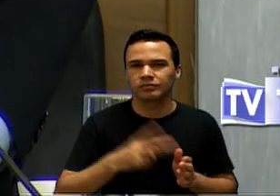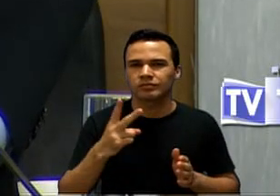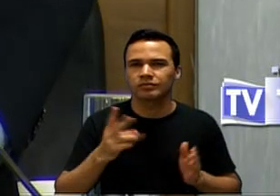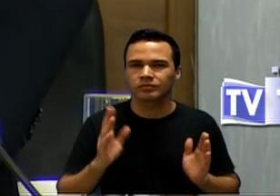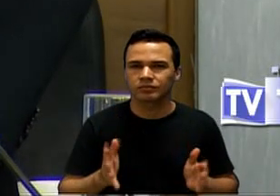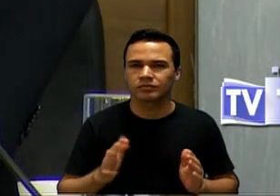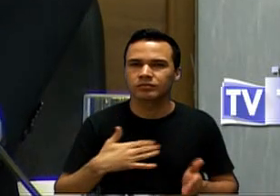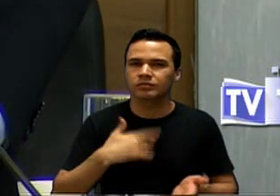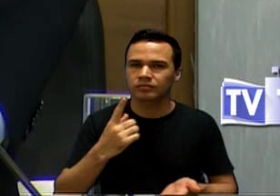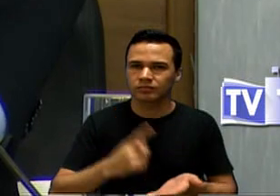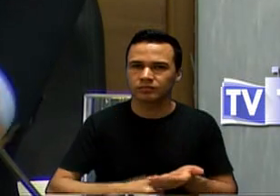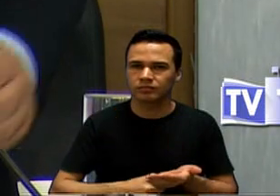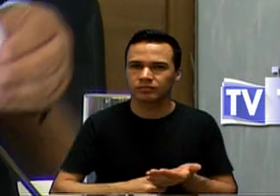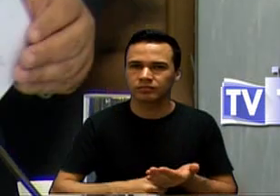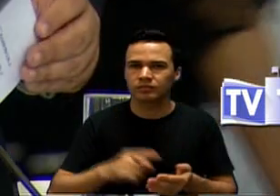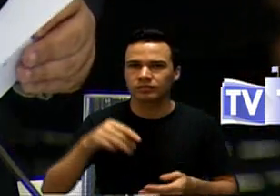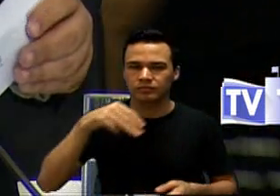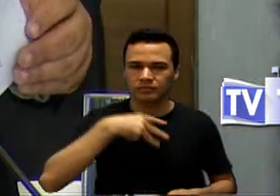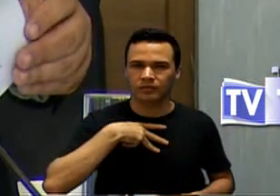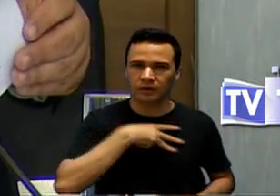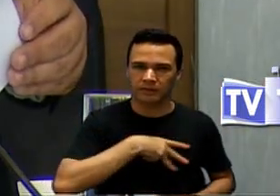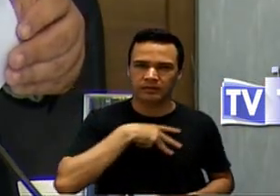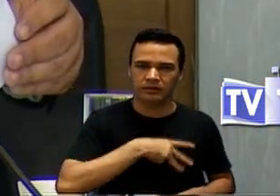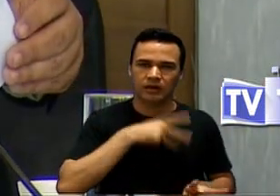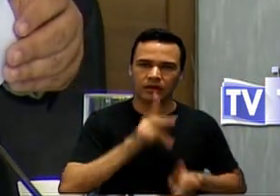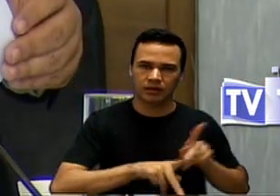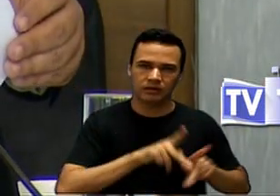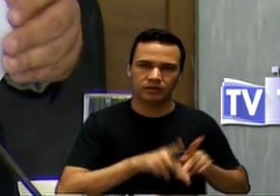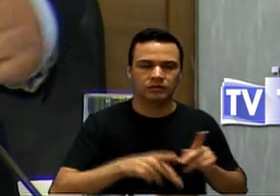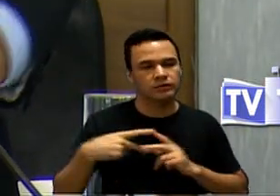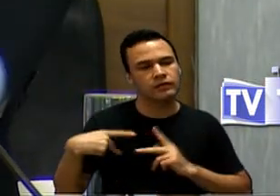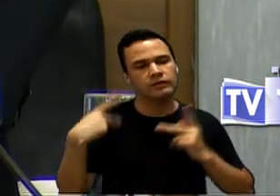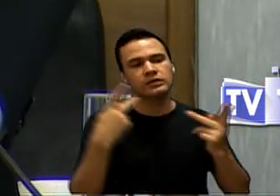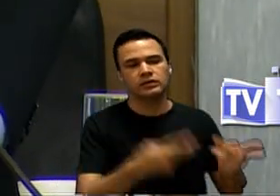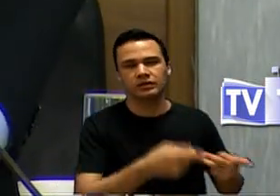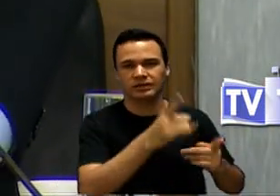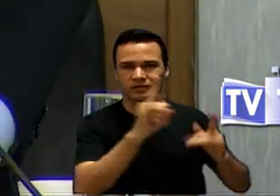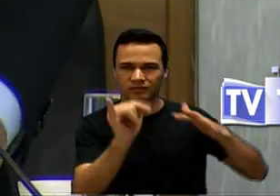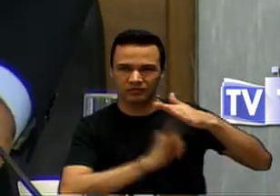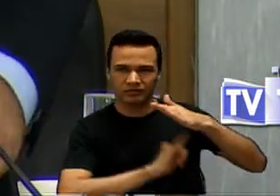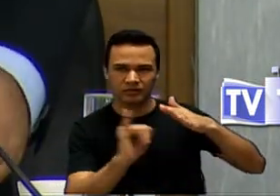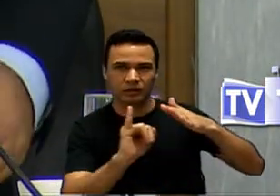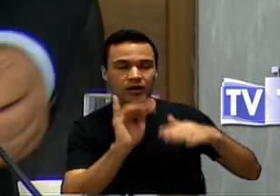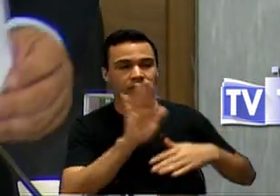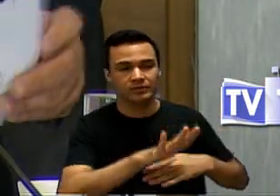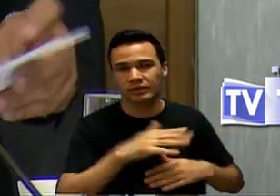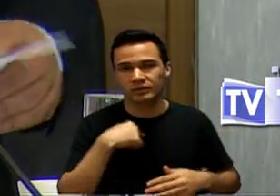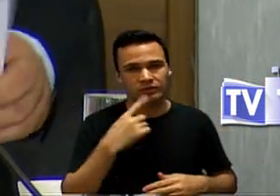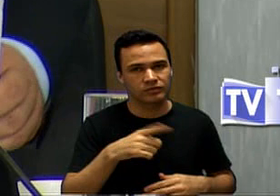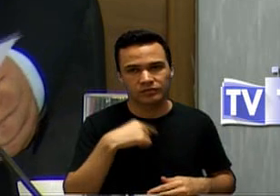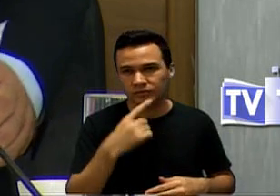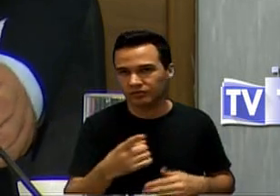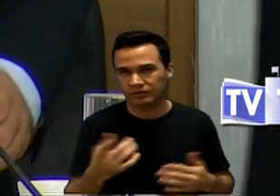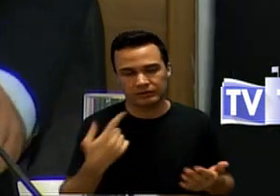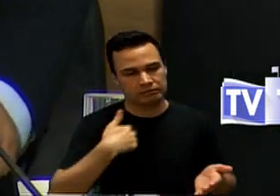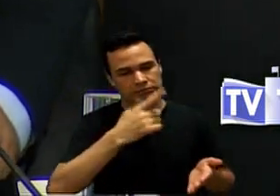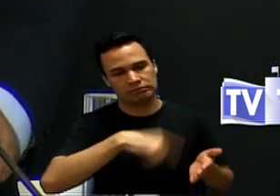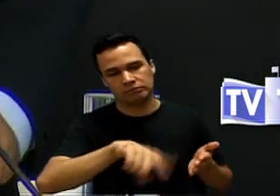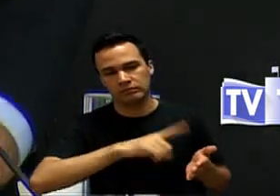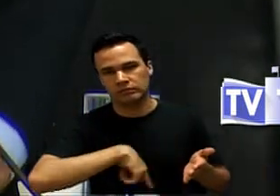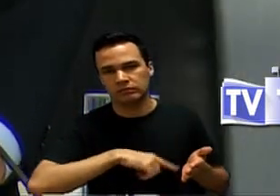vezes, um agendamento com o MP para fazer uma visita institucional e, infelizmente, as duas vezes foram